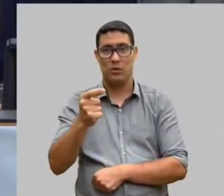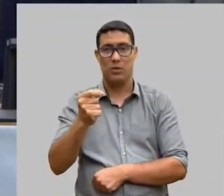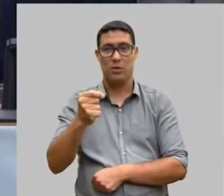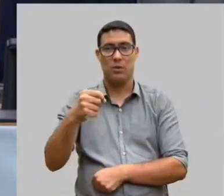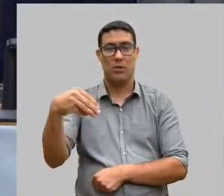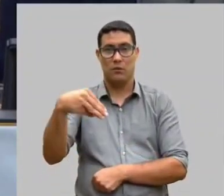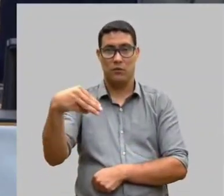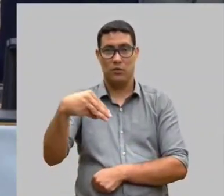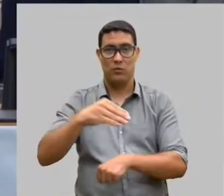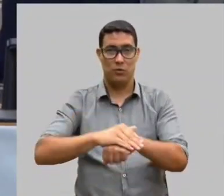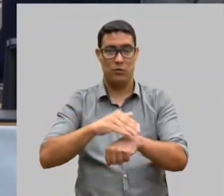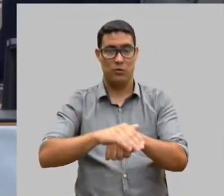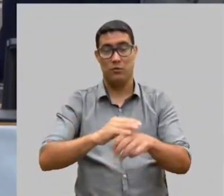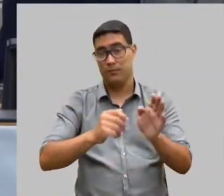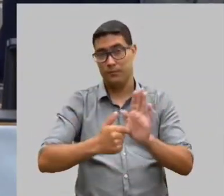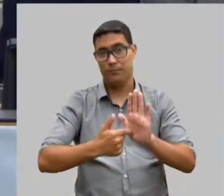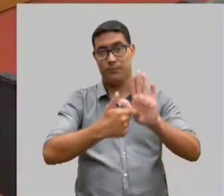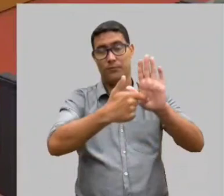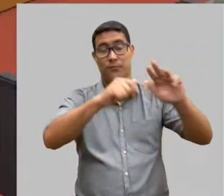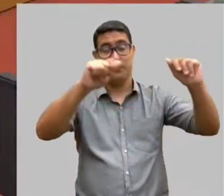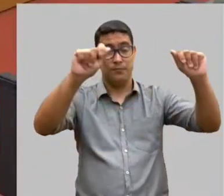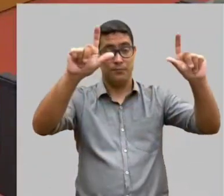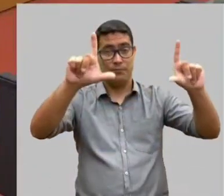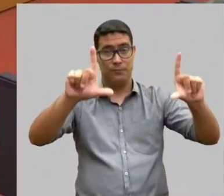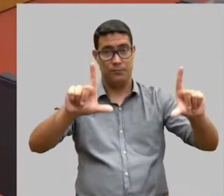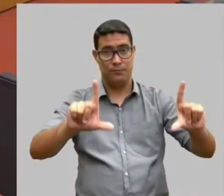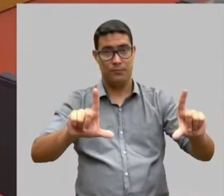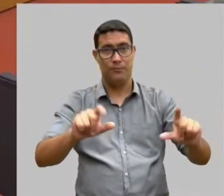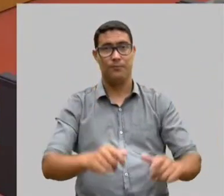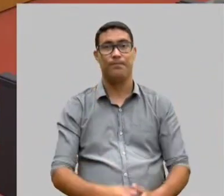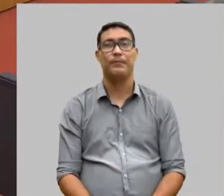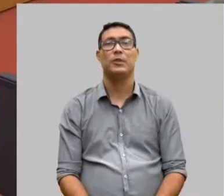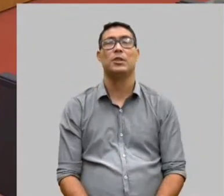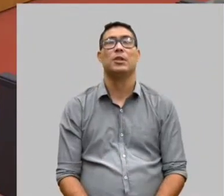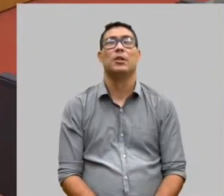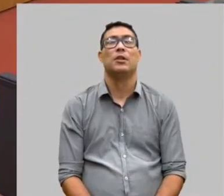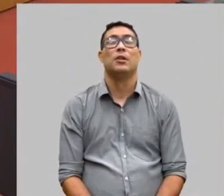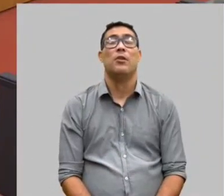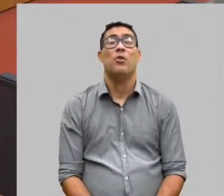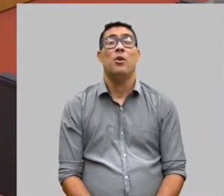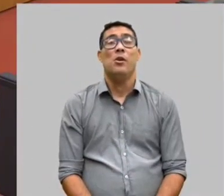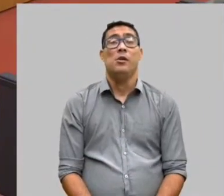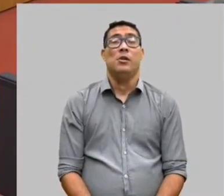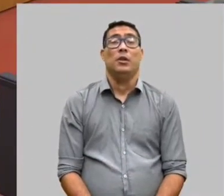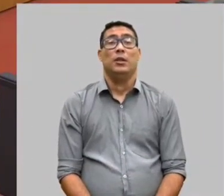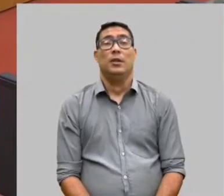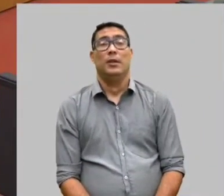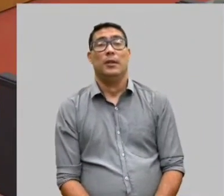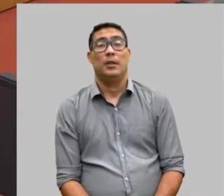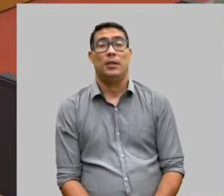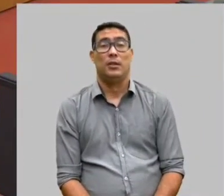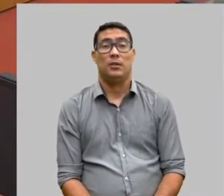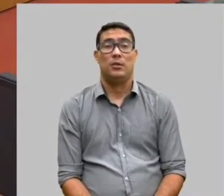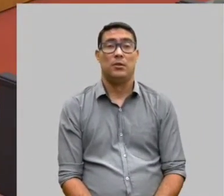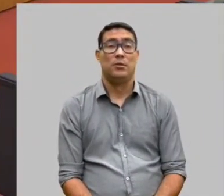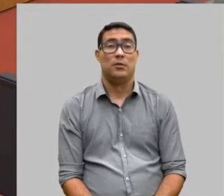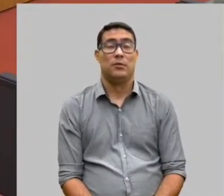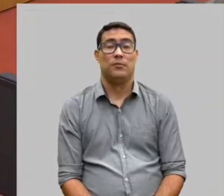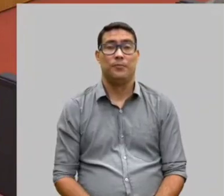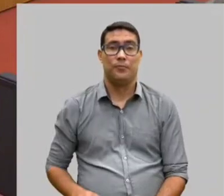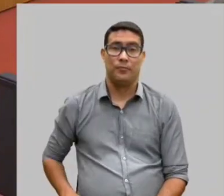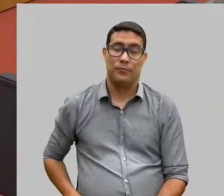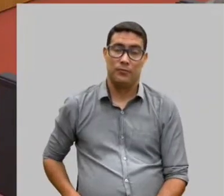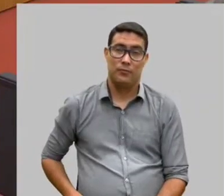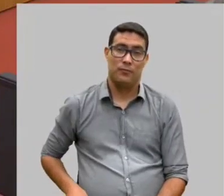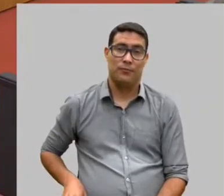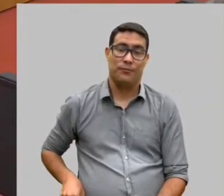sua exposição por favor eh Bom dia